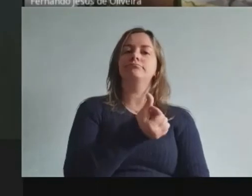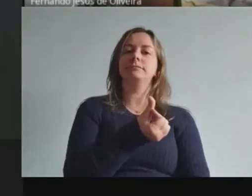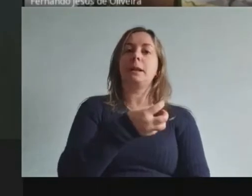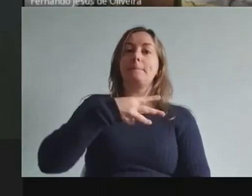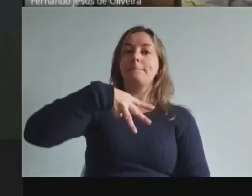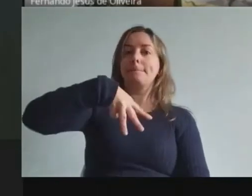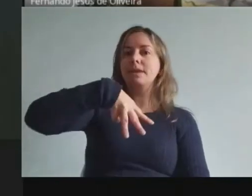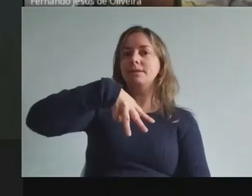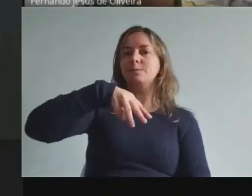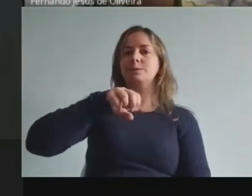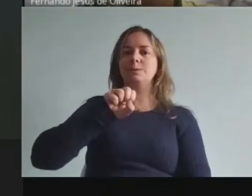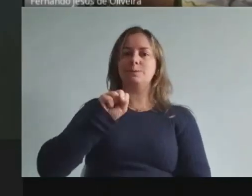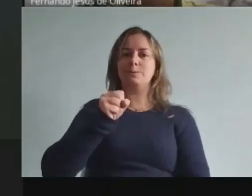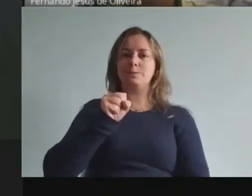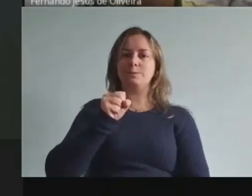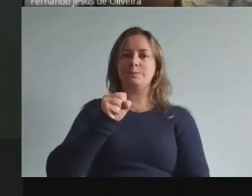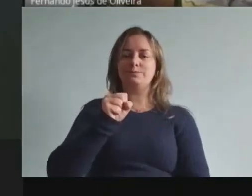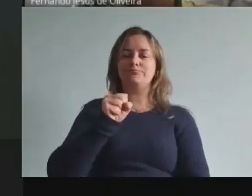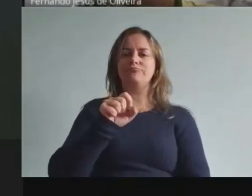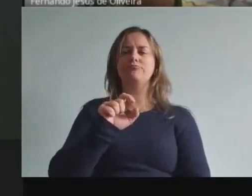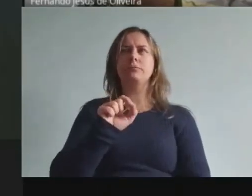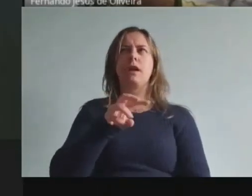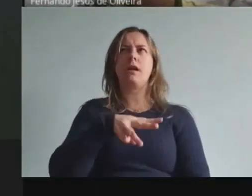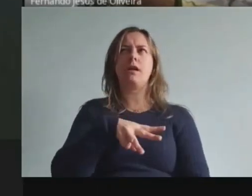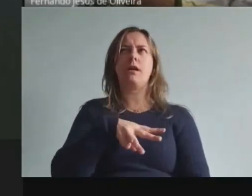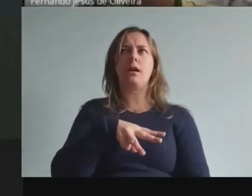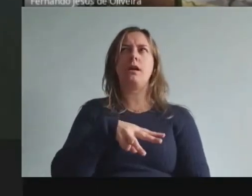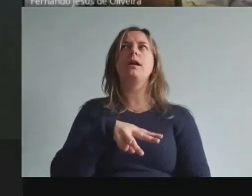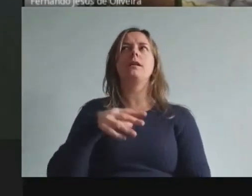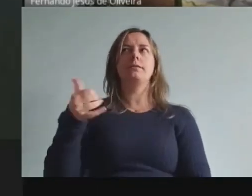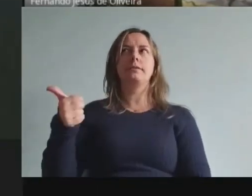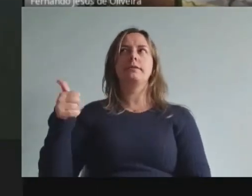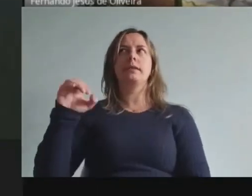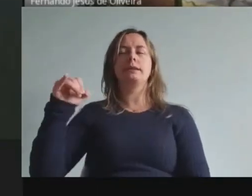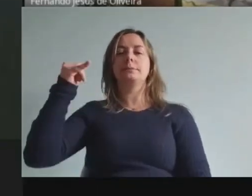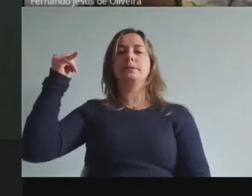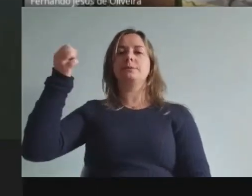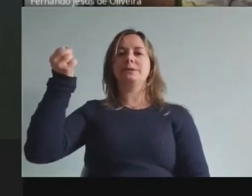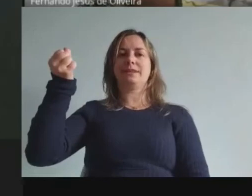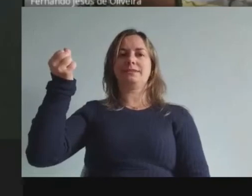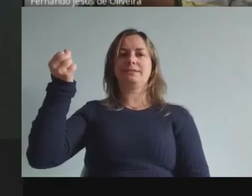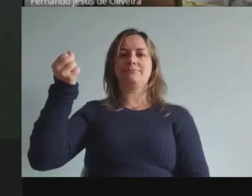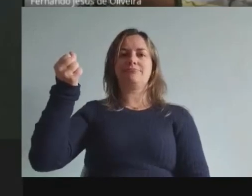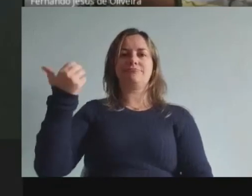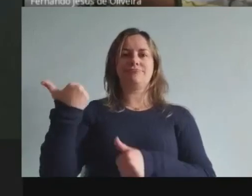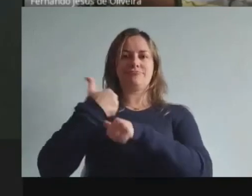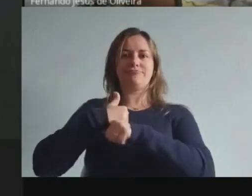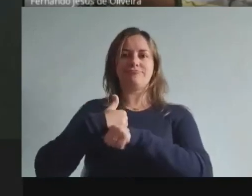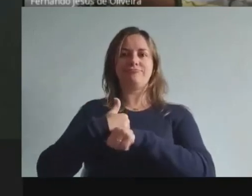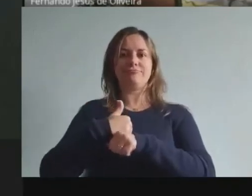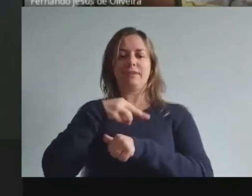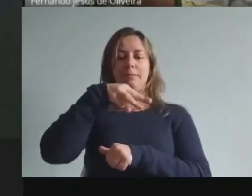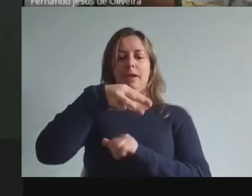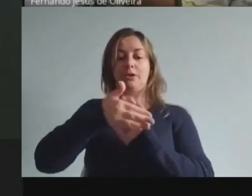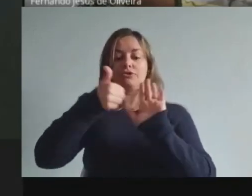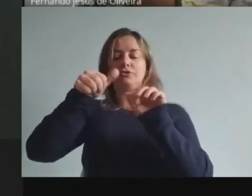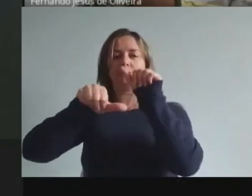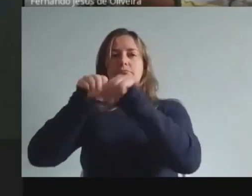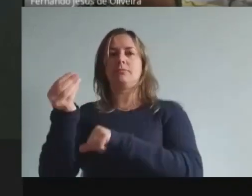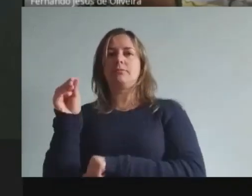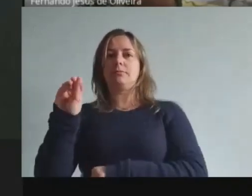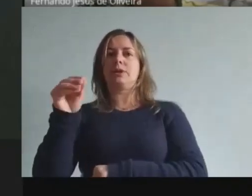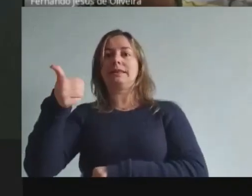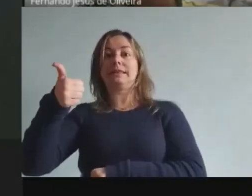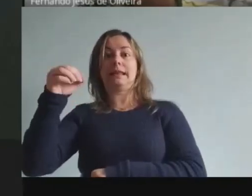6 microsegundos. Micro é 10 a menos 6. Tira o micro e coloca 10 a menos 6 no